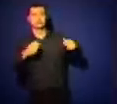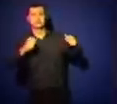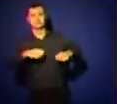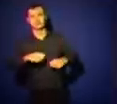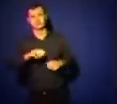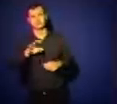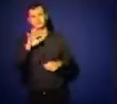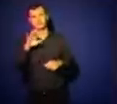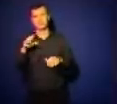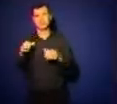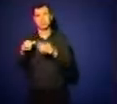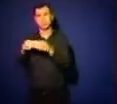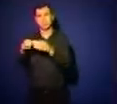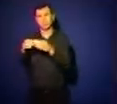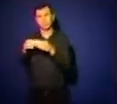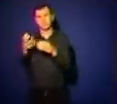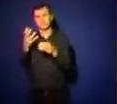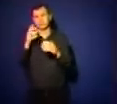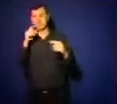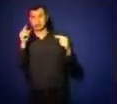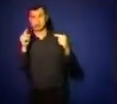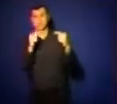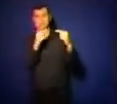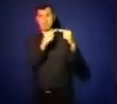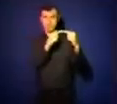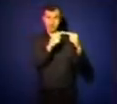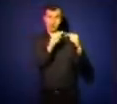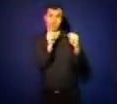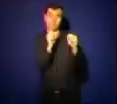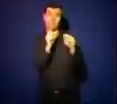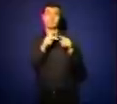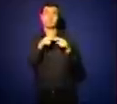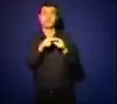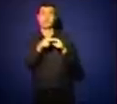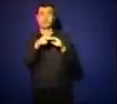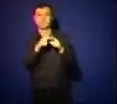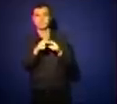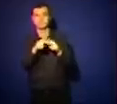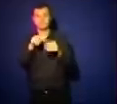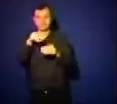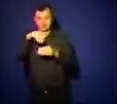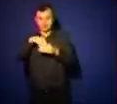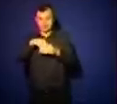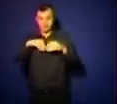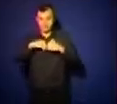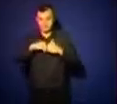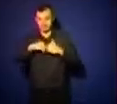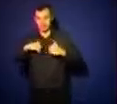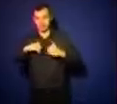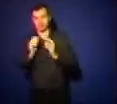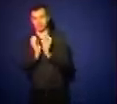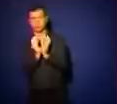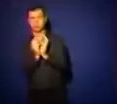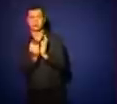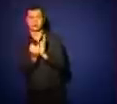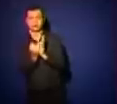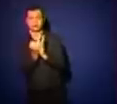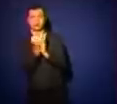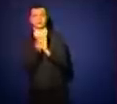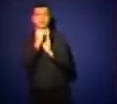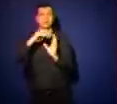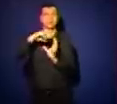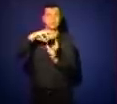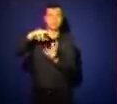é em relação a ajuste de meta tem uma diferença tem um grupo que acha Olha como a inflação basal Mundial subiu muito